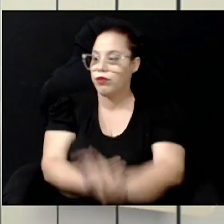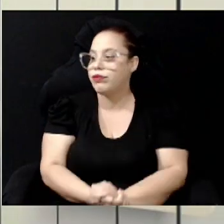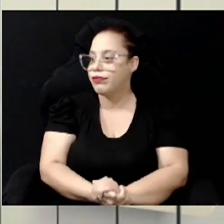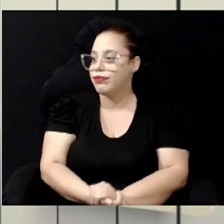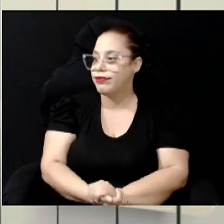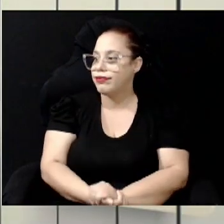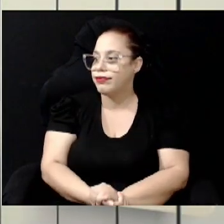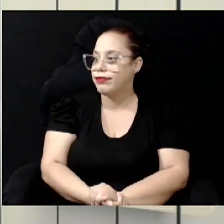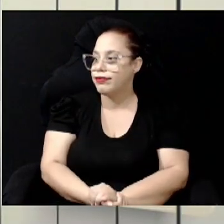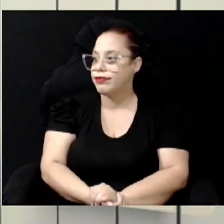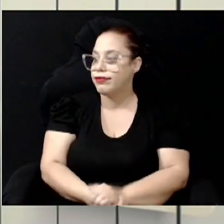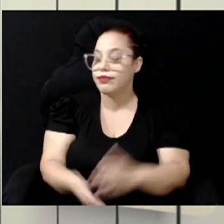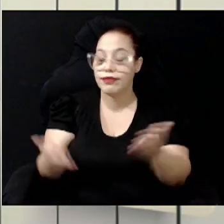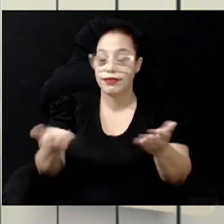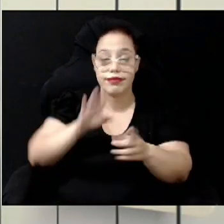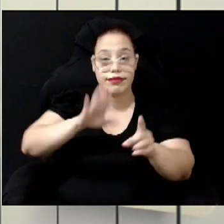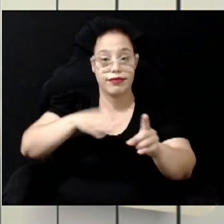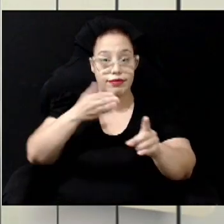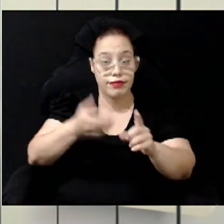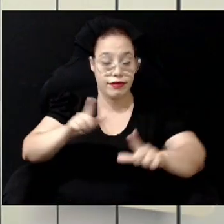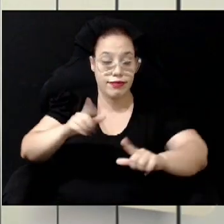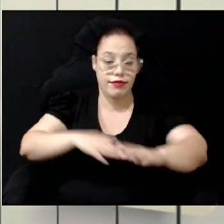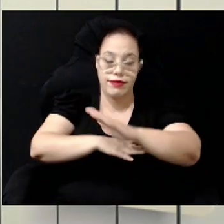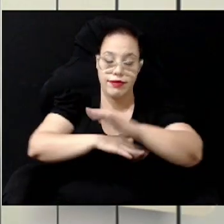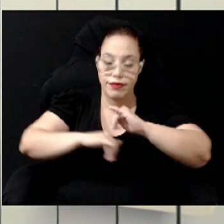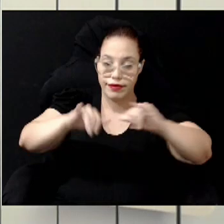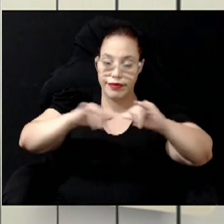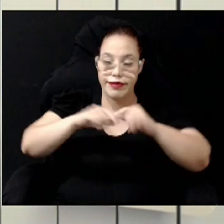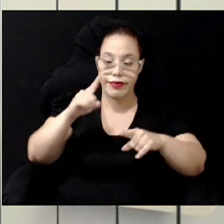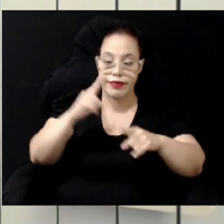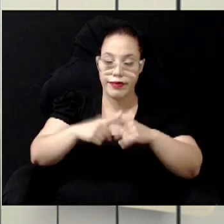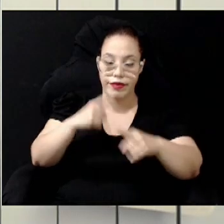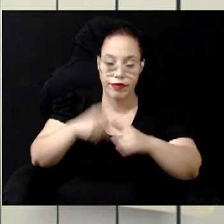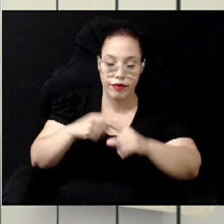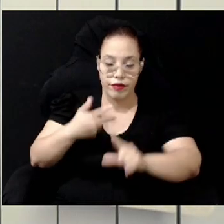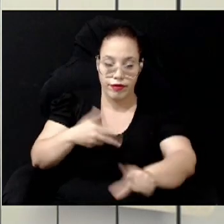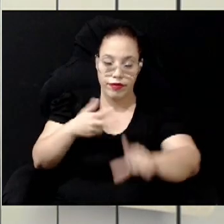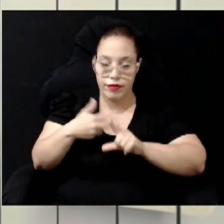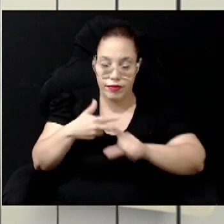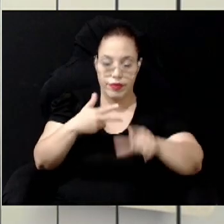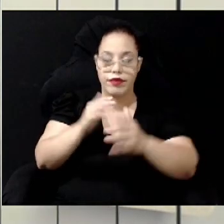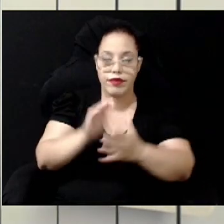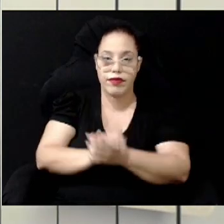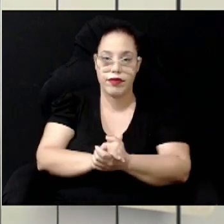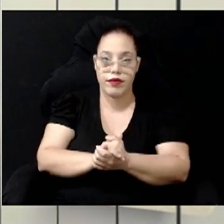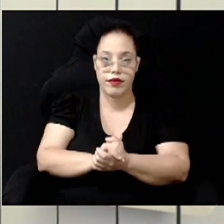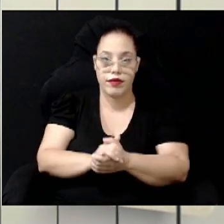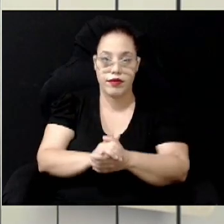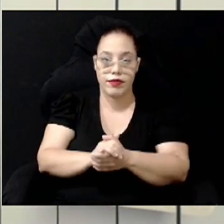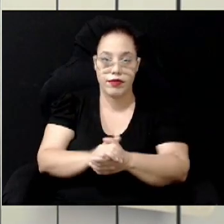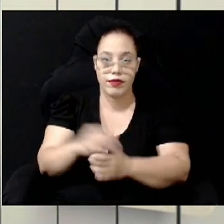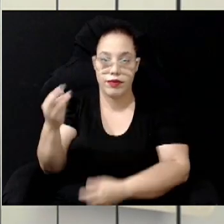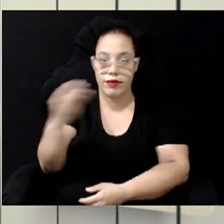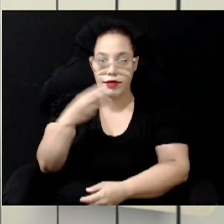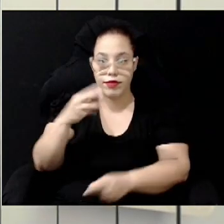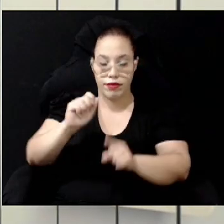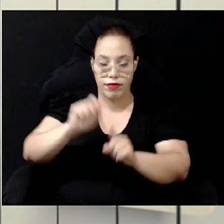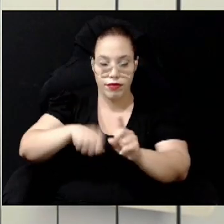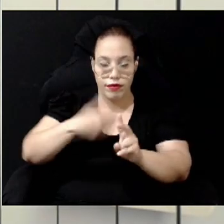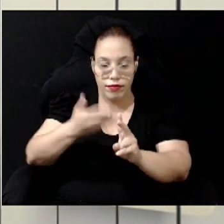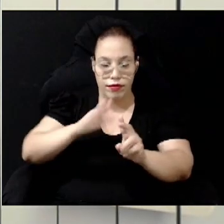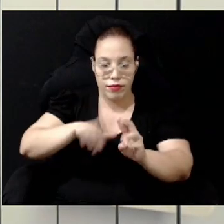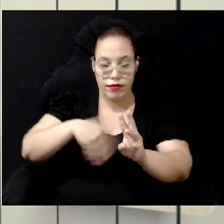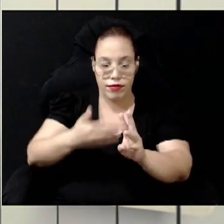Hora de homenagem no Jornal Câmara Notícia, porque o Legislativo Campineiro entregou 3 diplomas de mérito